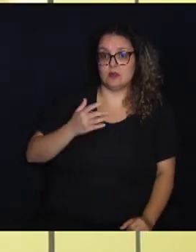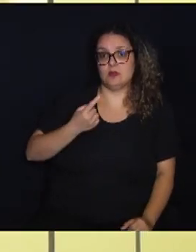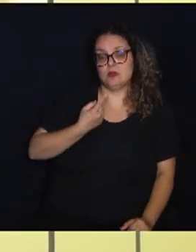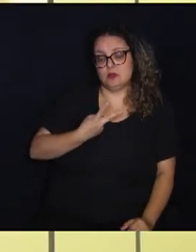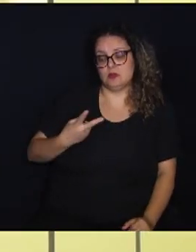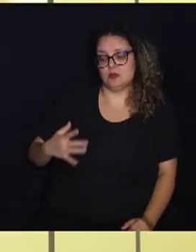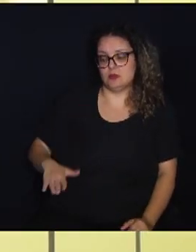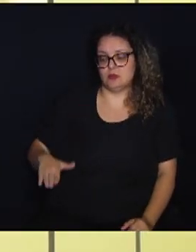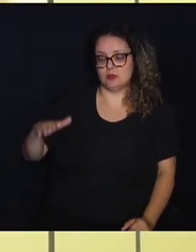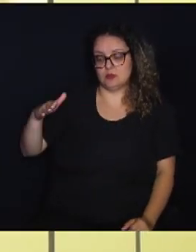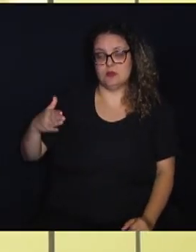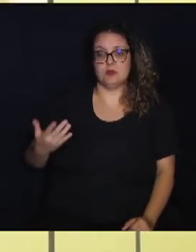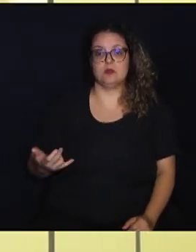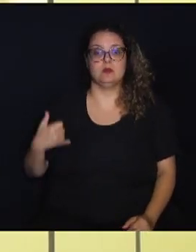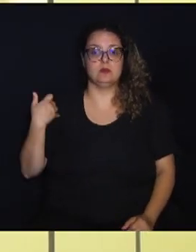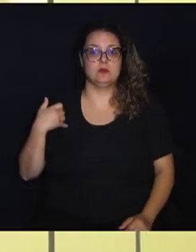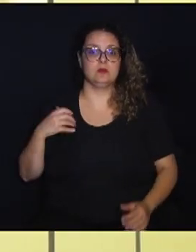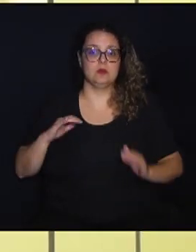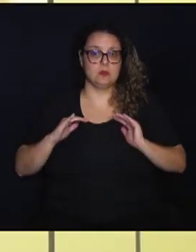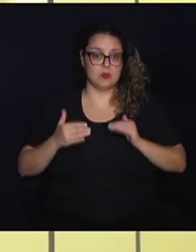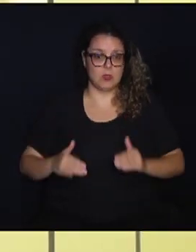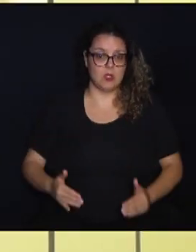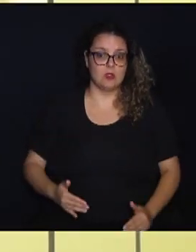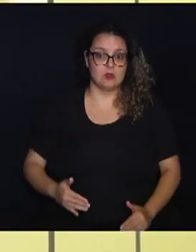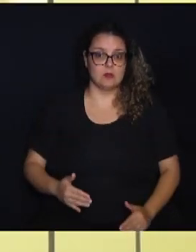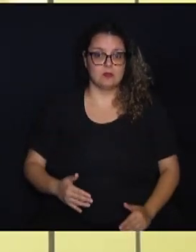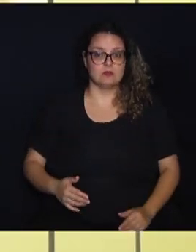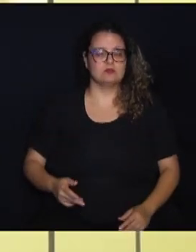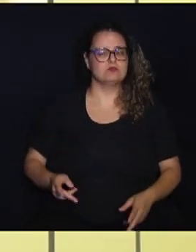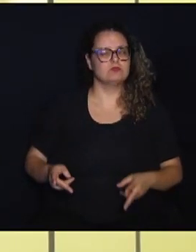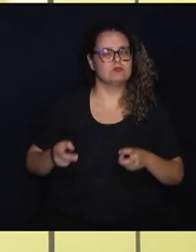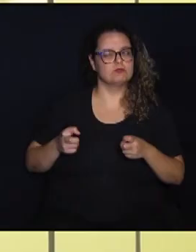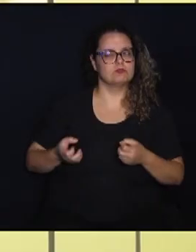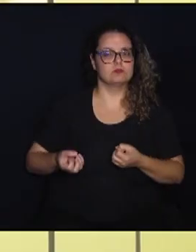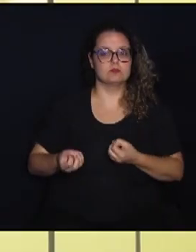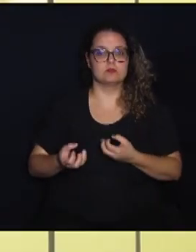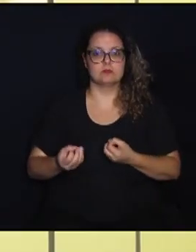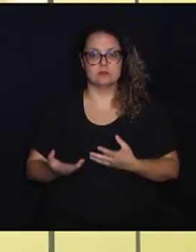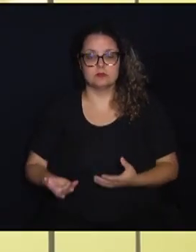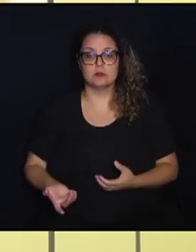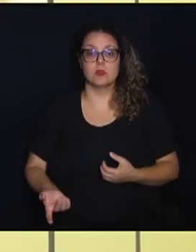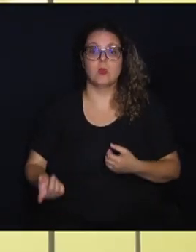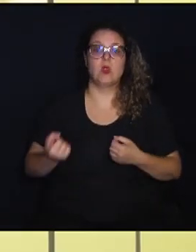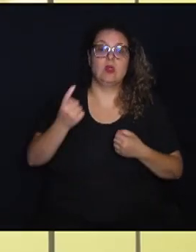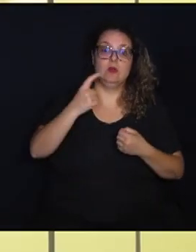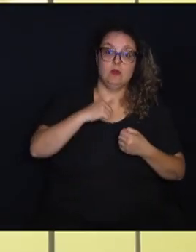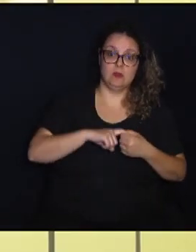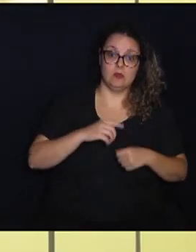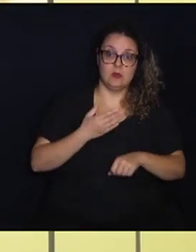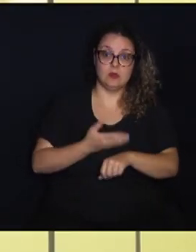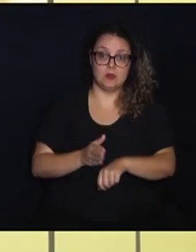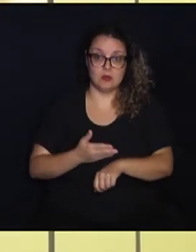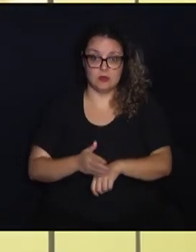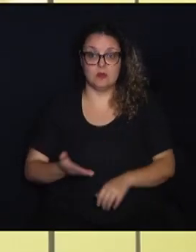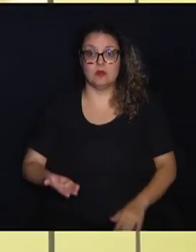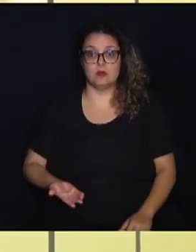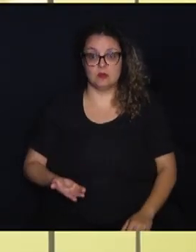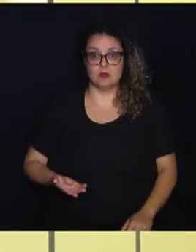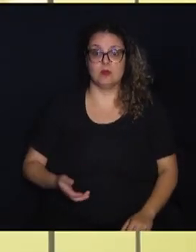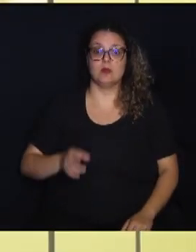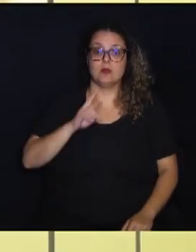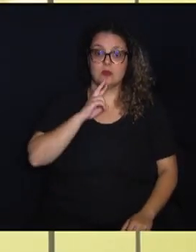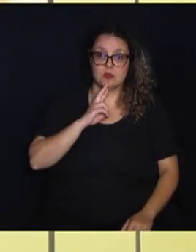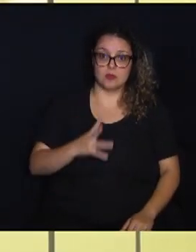de idade, o meu músculo simplesmente vai captar aquela informação que eu voltei a praticar atividade física e a